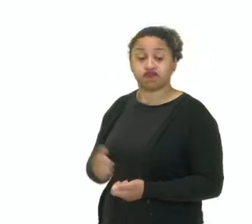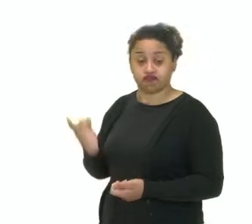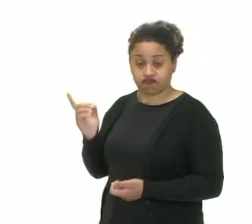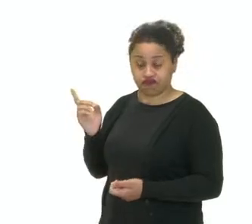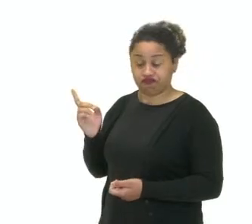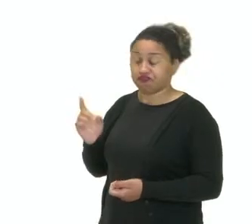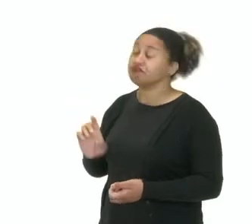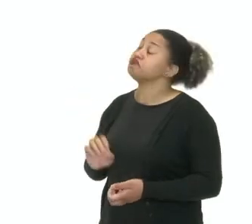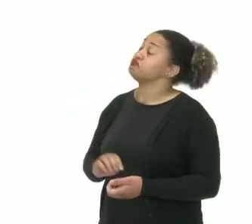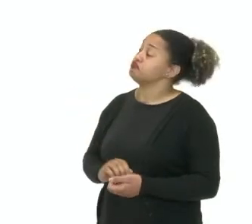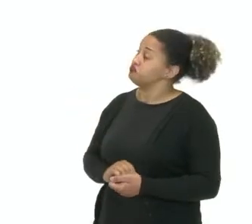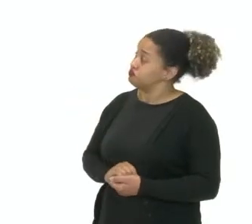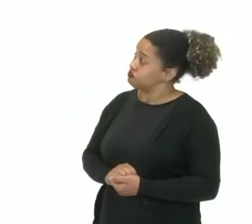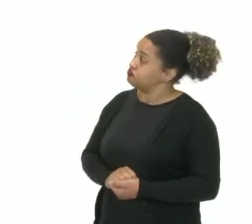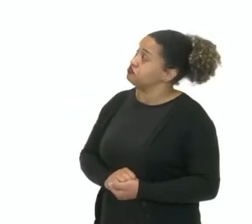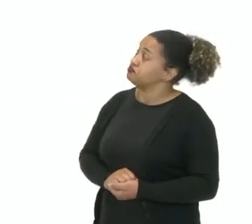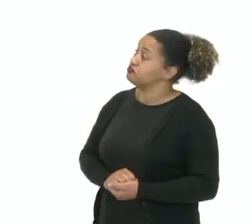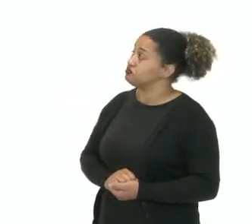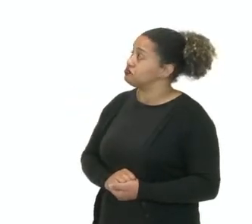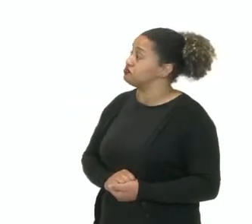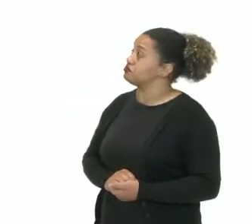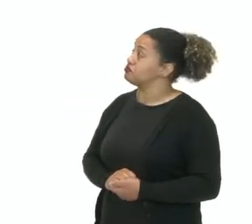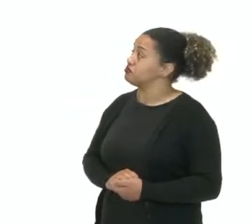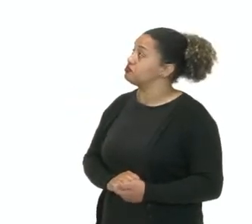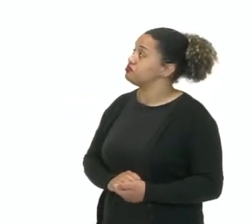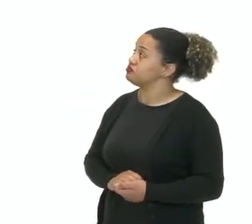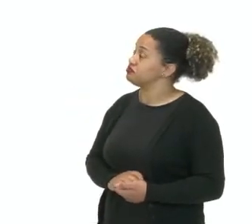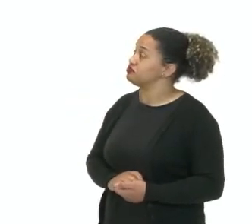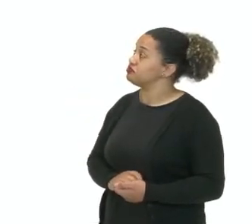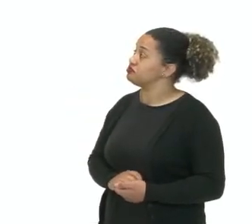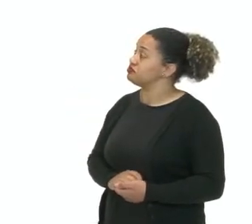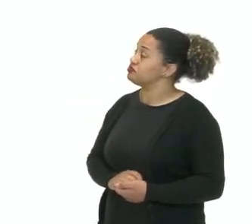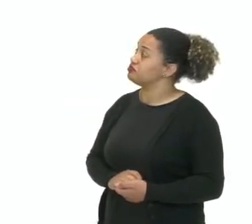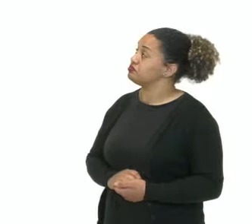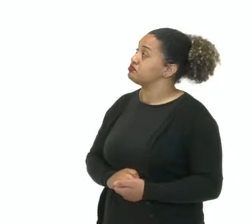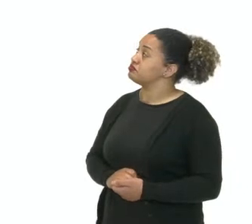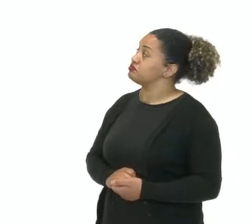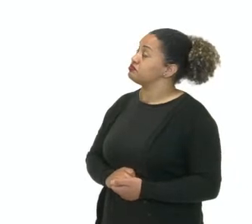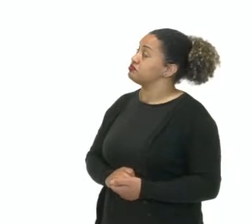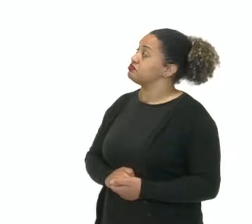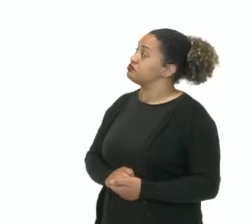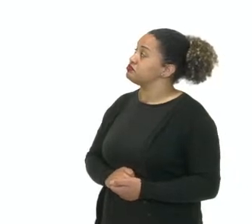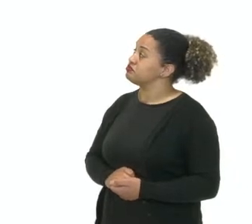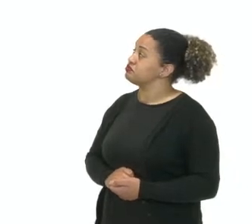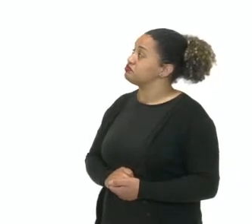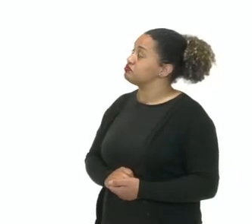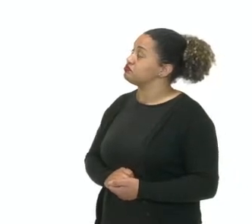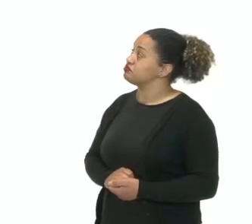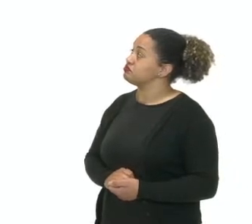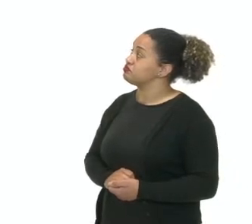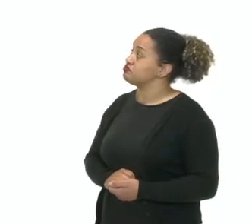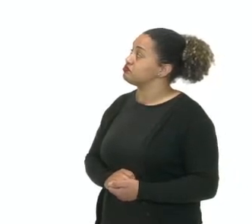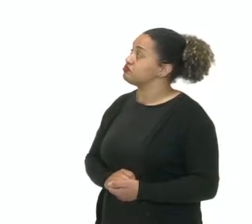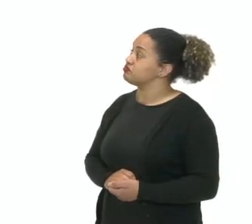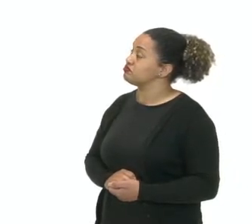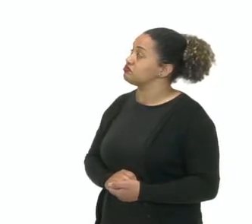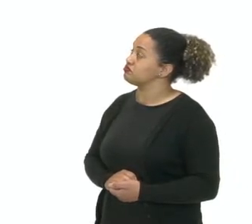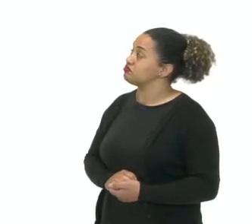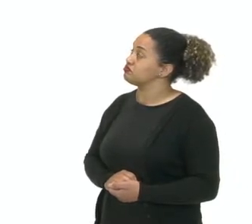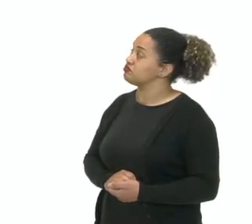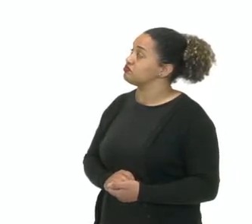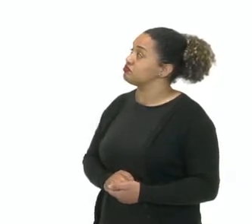A adequação da logística, o aumento das transações financeiras e o crescimento do uso de aplicativos